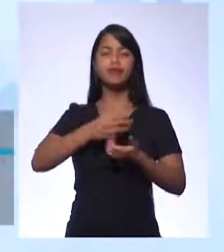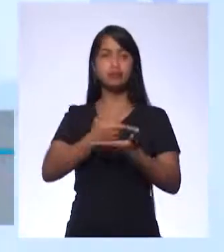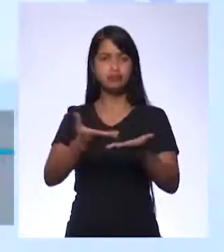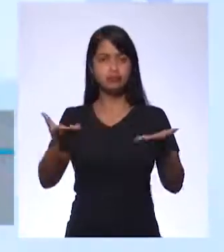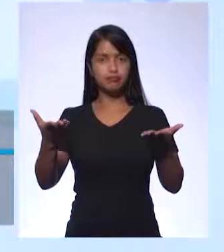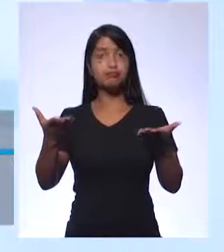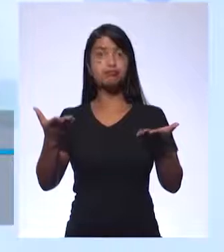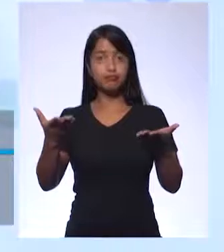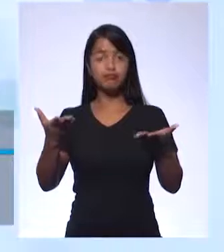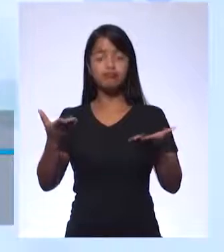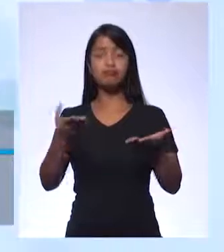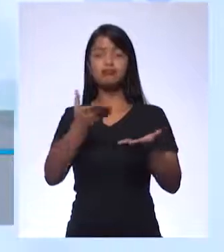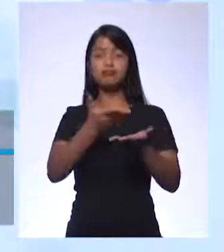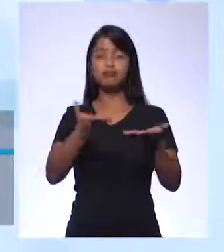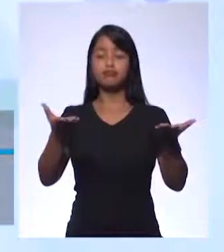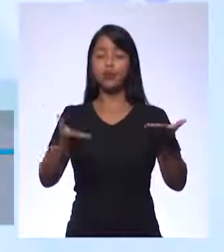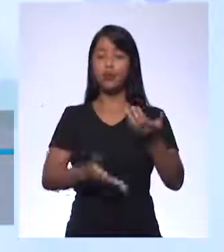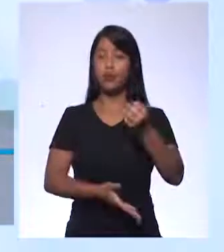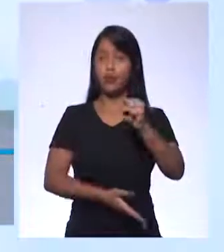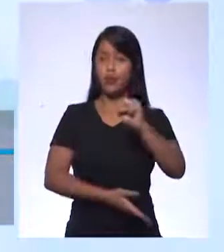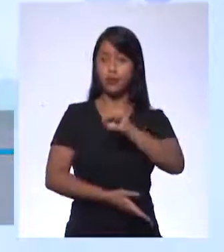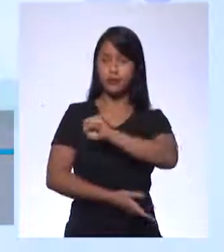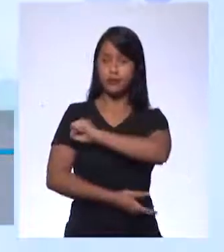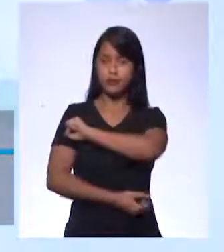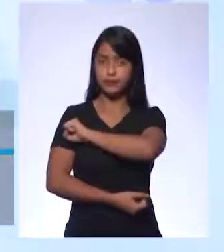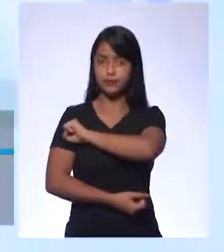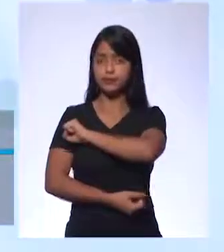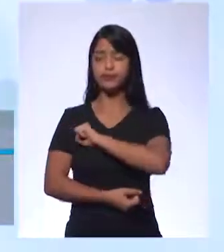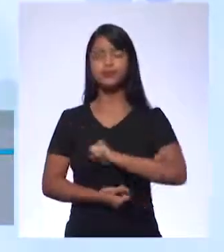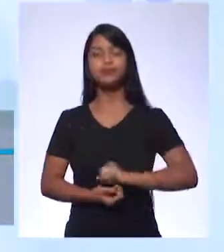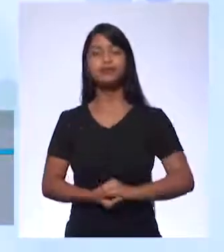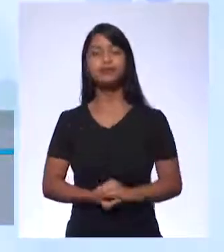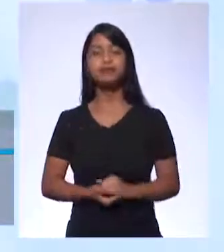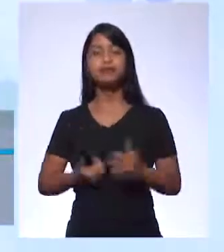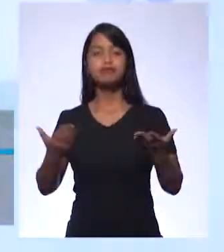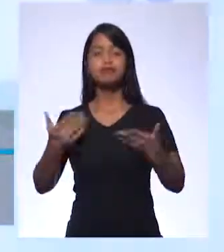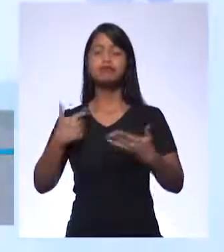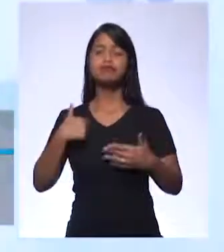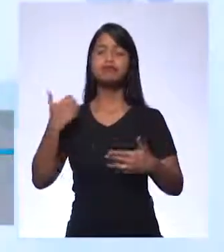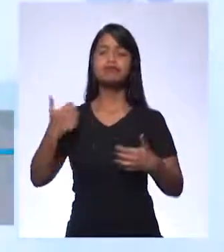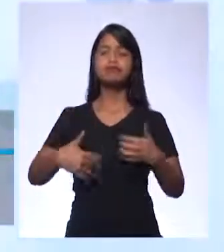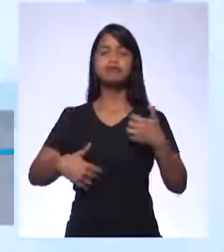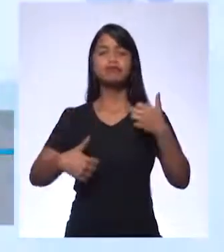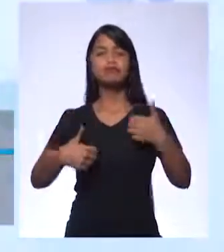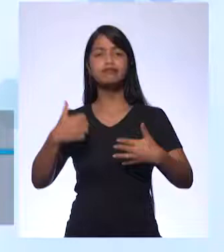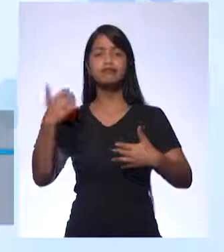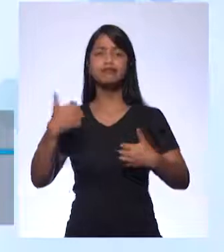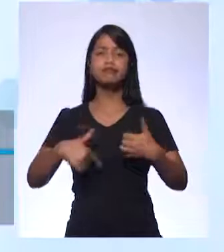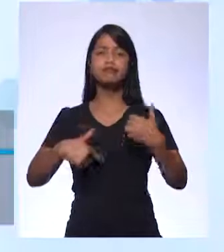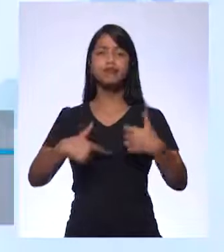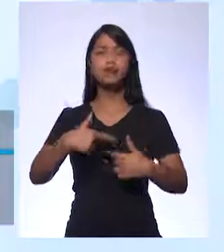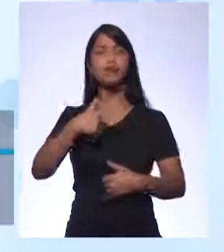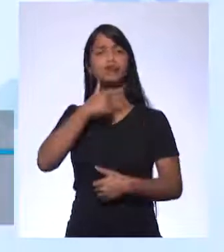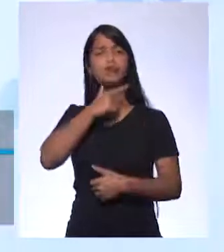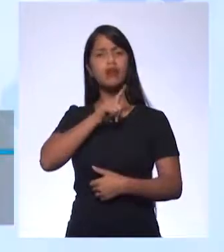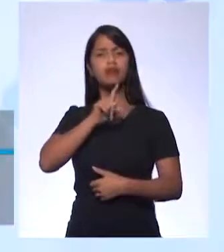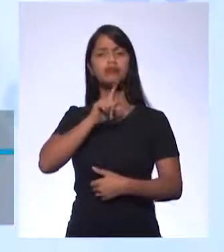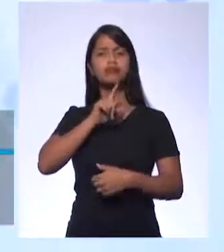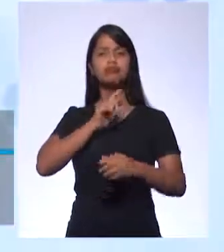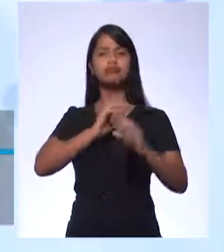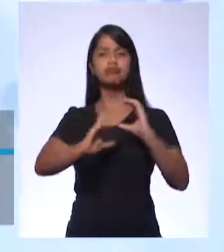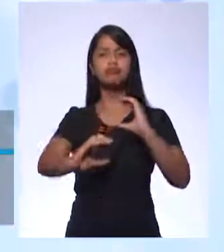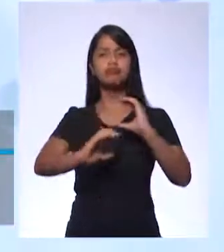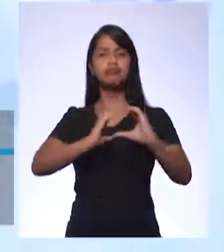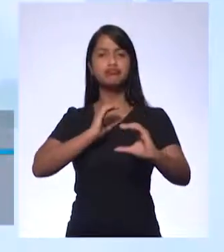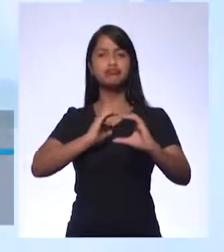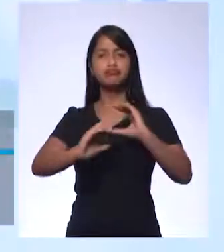aí, educandos do oitavo ano, perdão. Estou aqui falando, por que eu estou conseguindo falar? Né? Por que eu